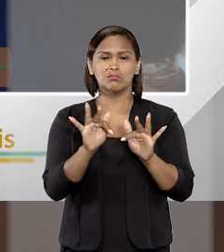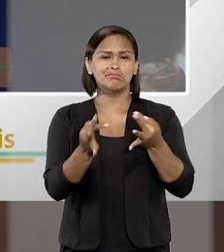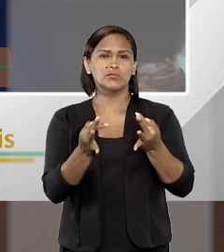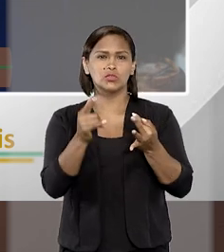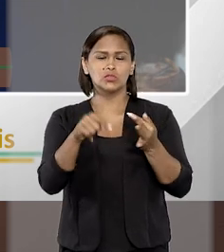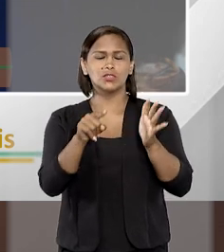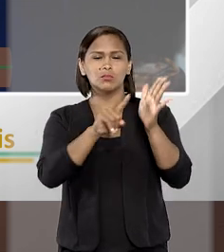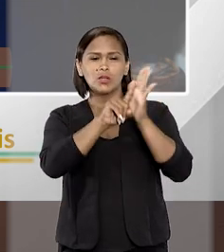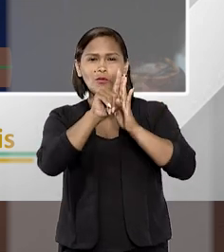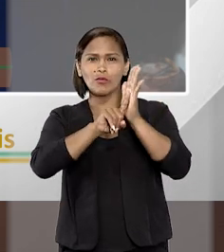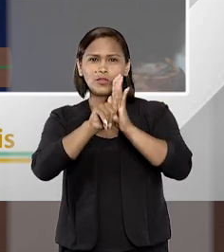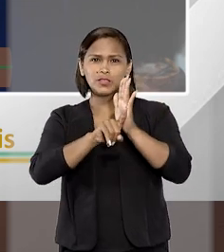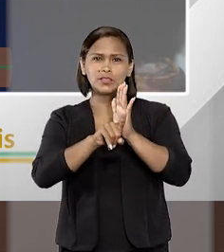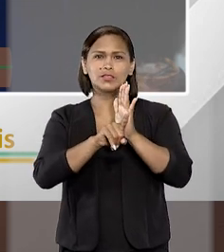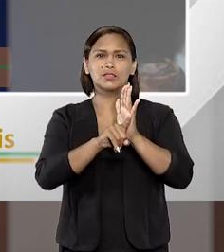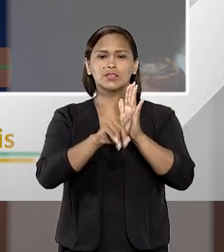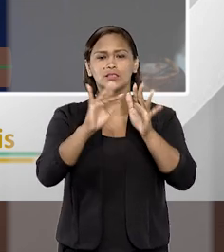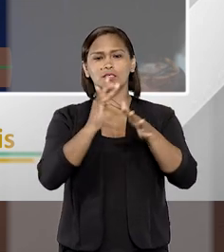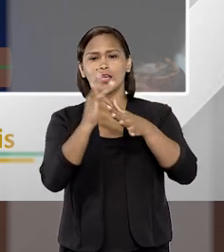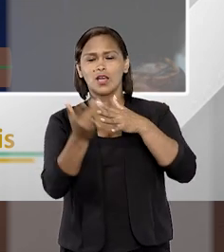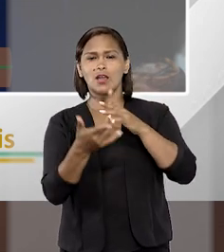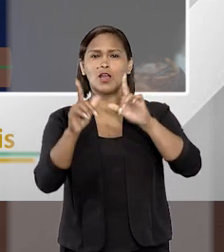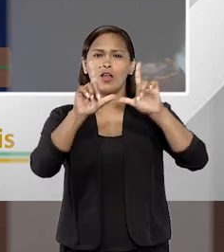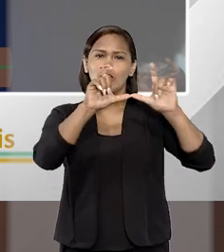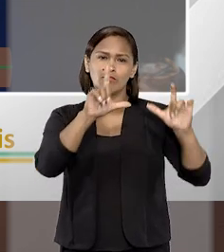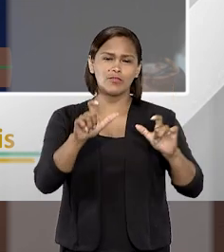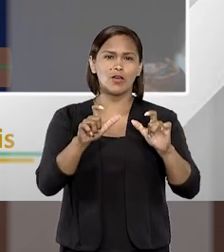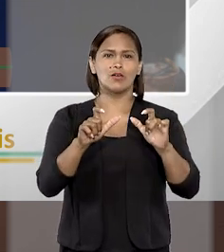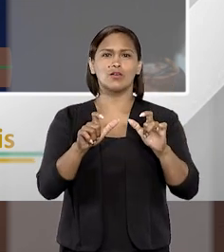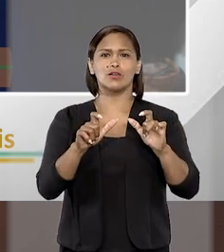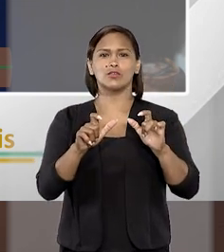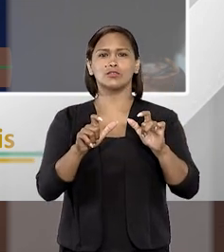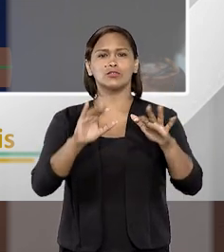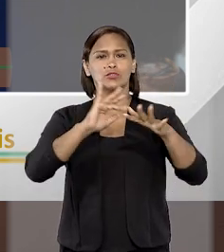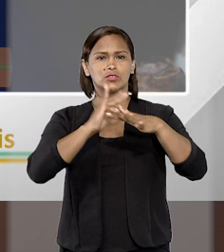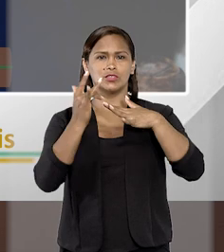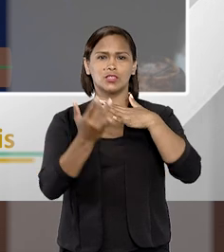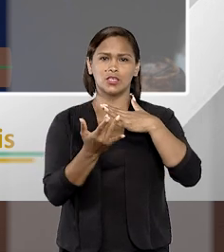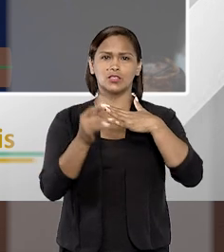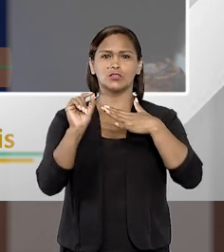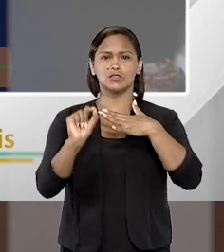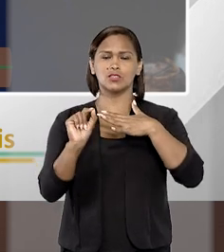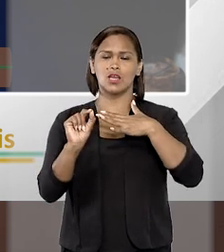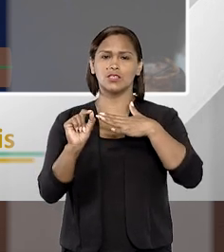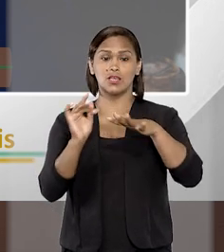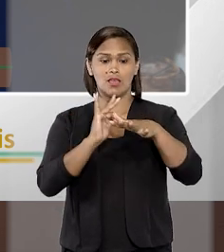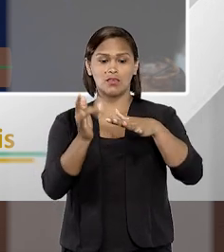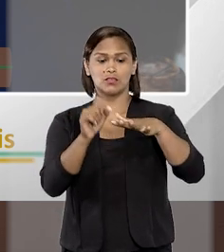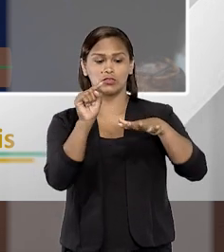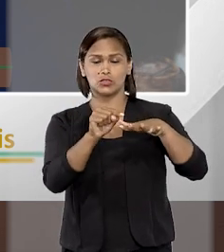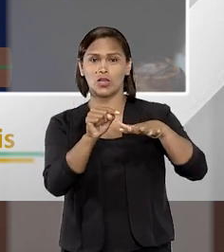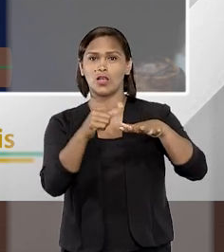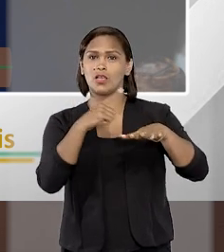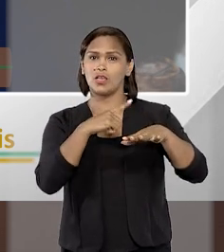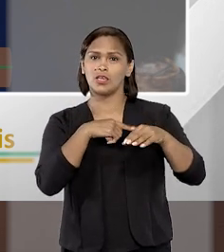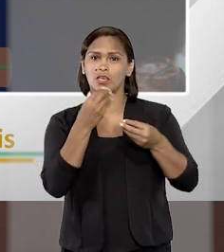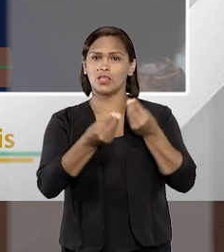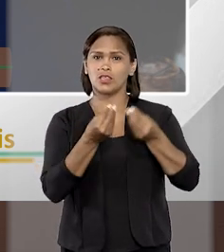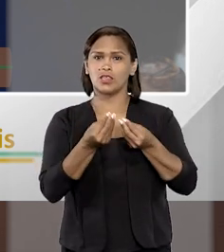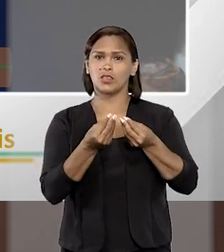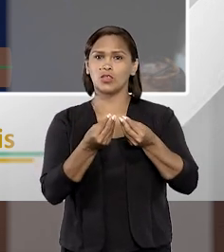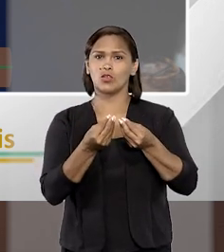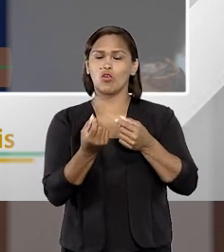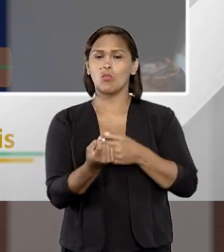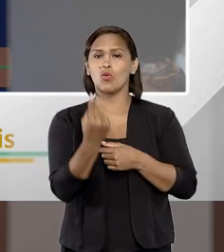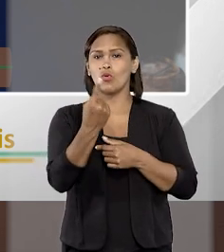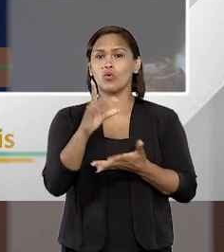simples exame de algumas fotos publicadas em redes sociais que tenha como